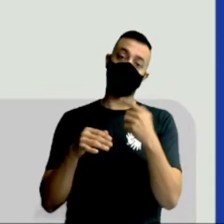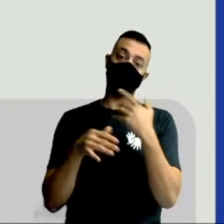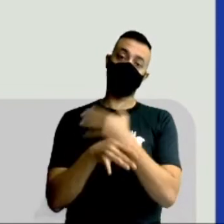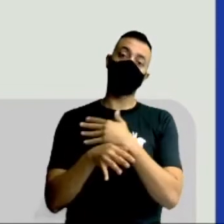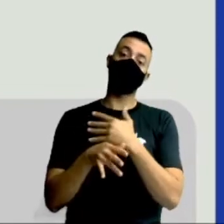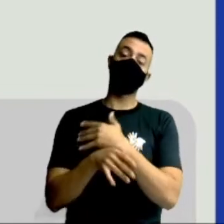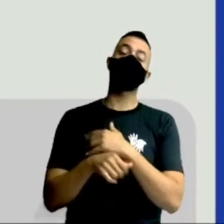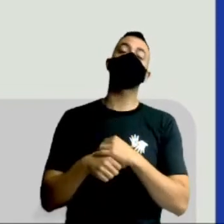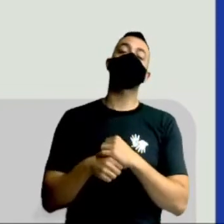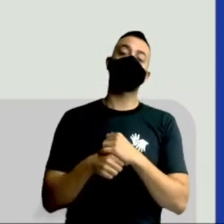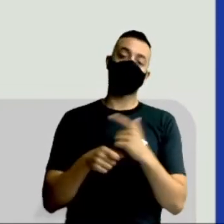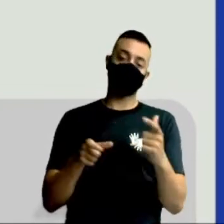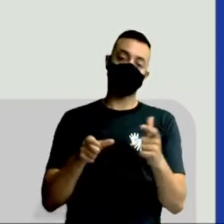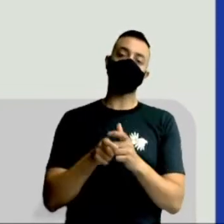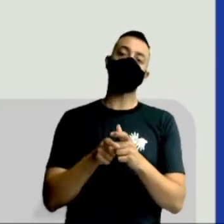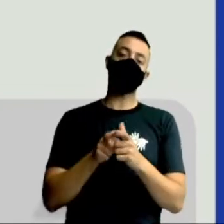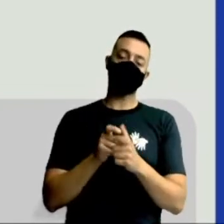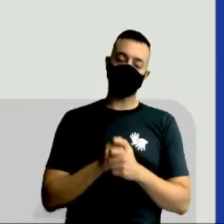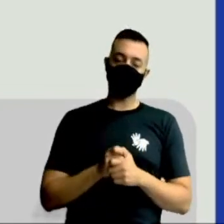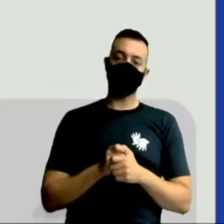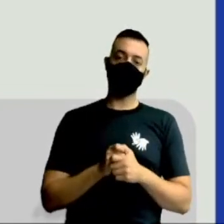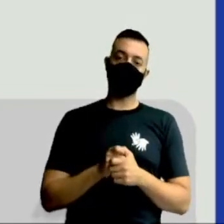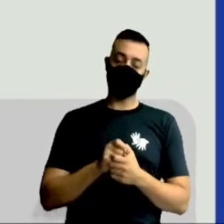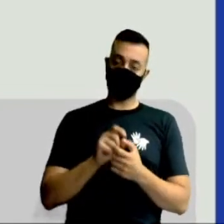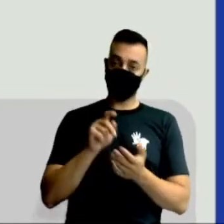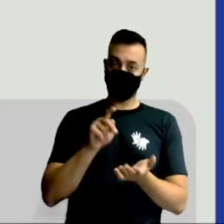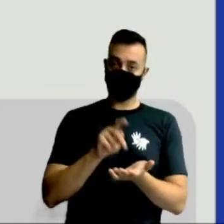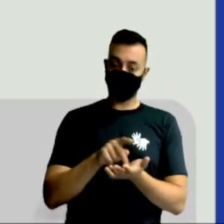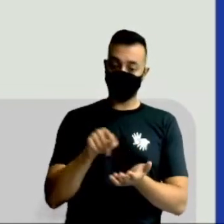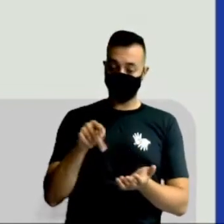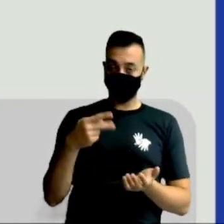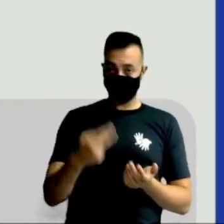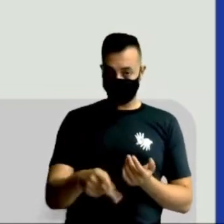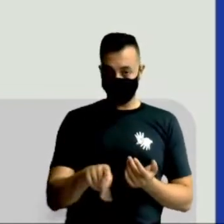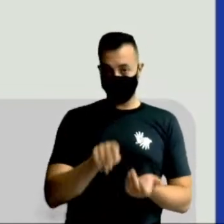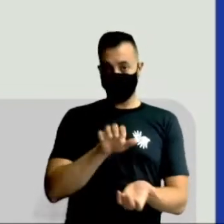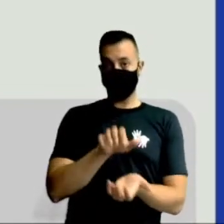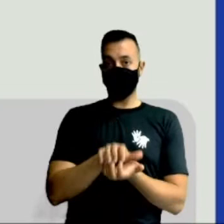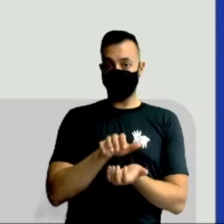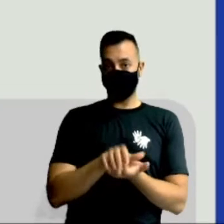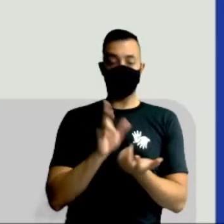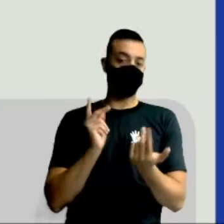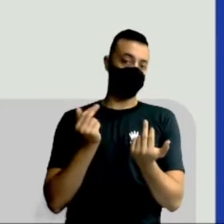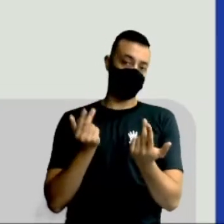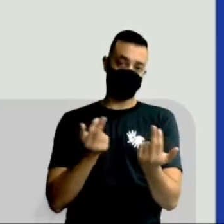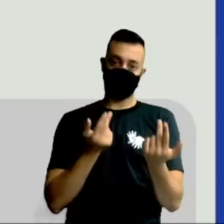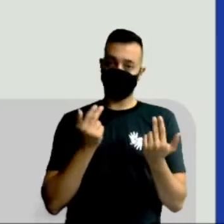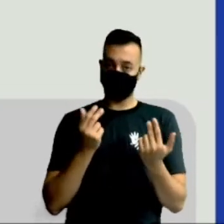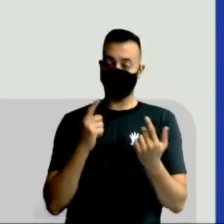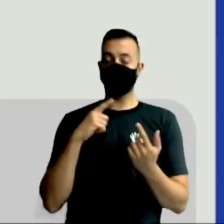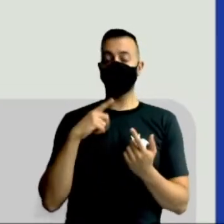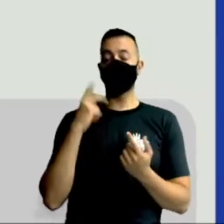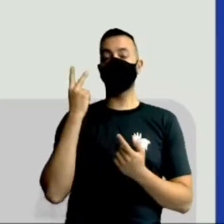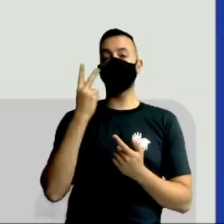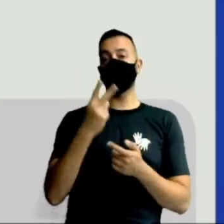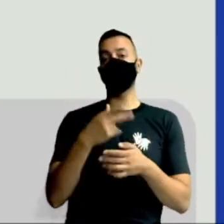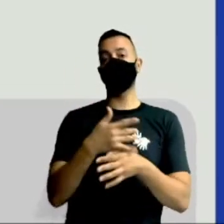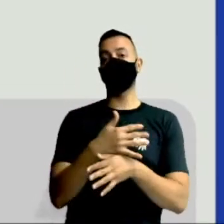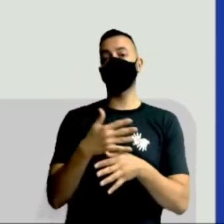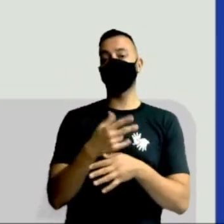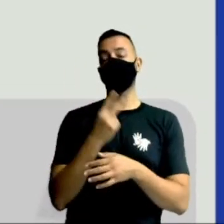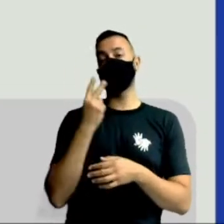essa classificação. A realidade de Pernambuco não é diferente. Apenas 2 cidades